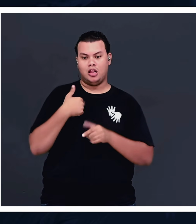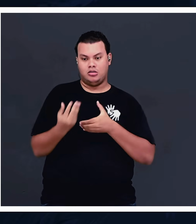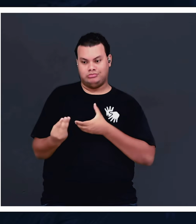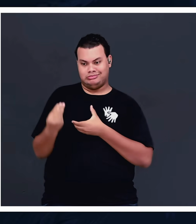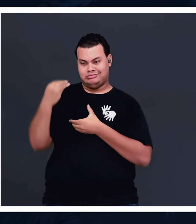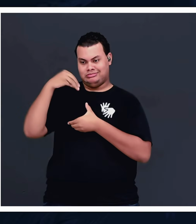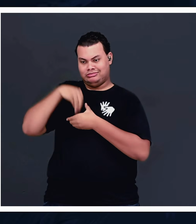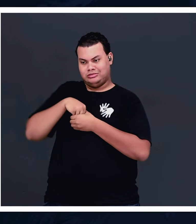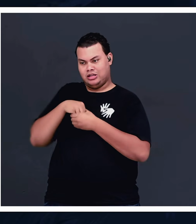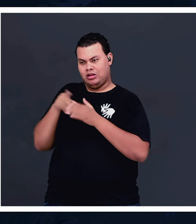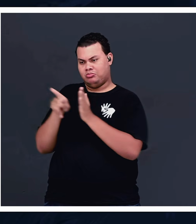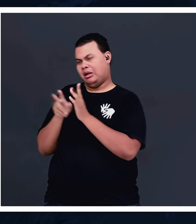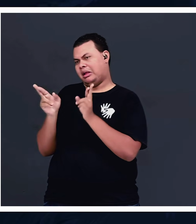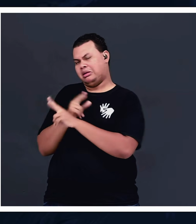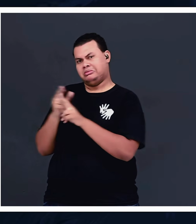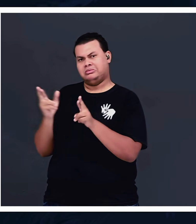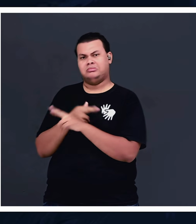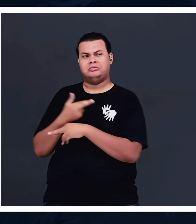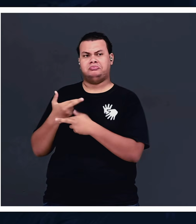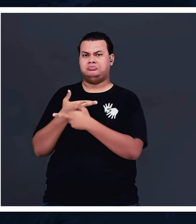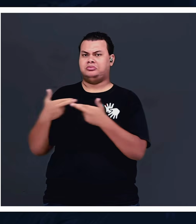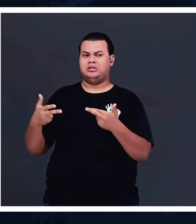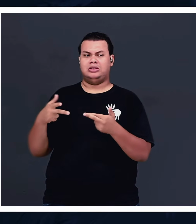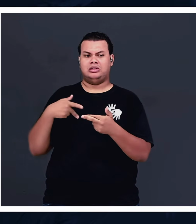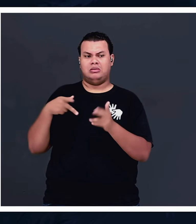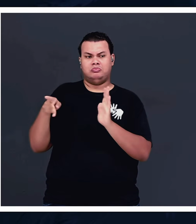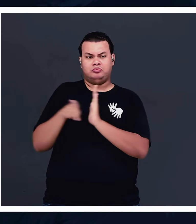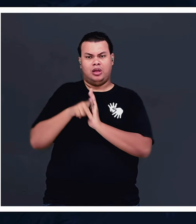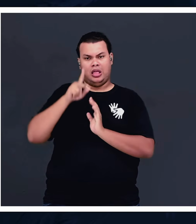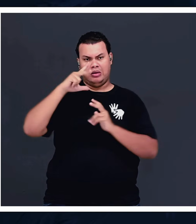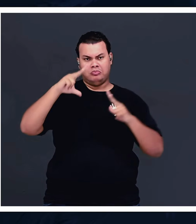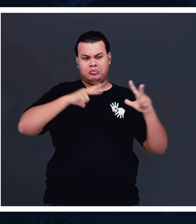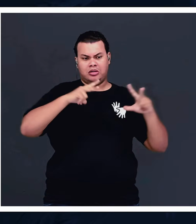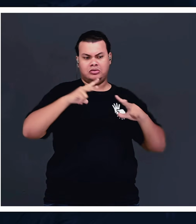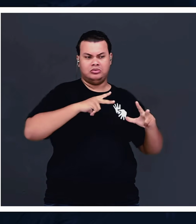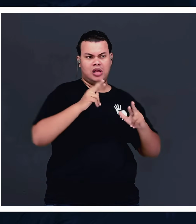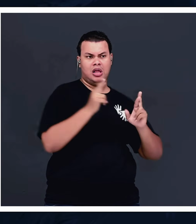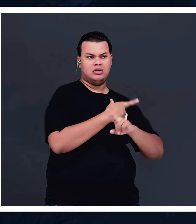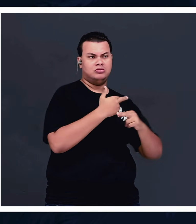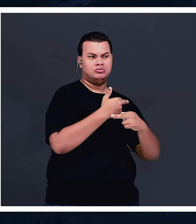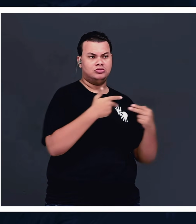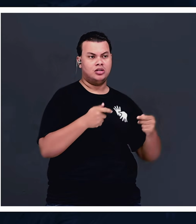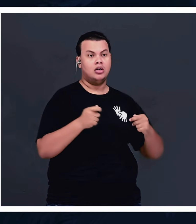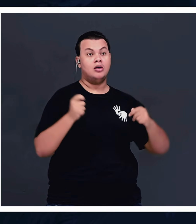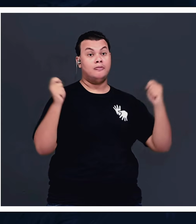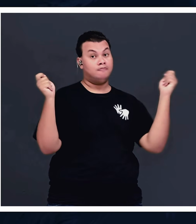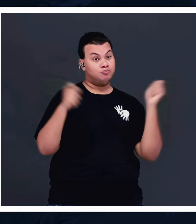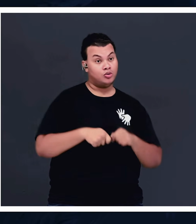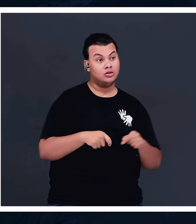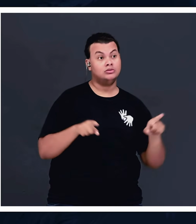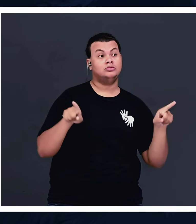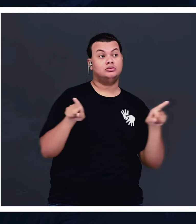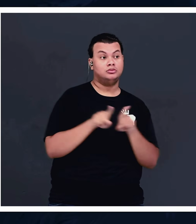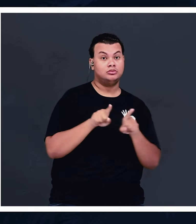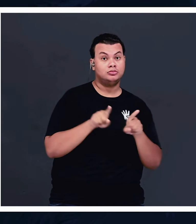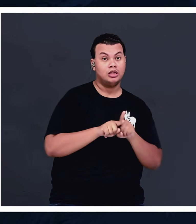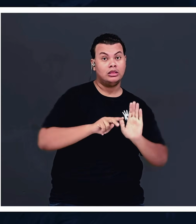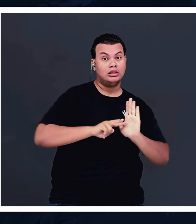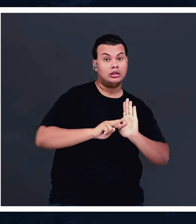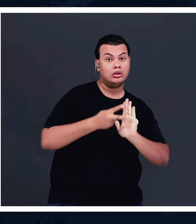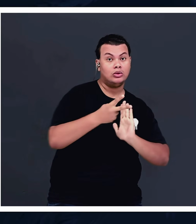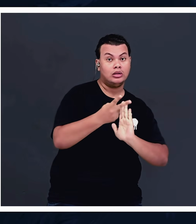dos nossos relacionamentos, das nossas relações interpessoais, isso vai